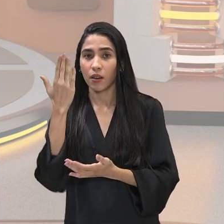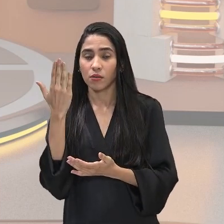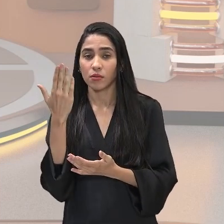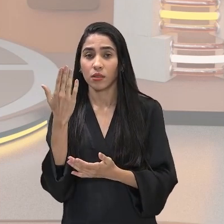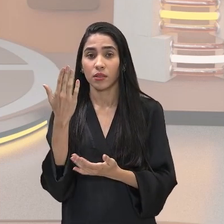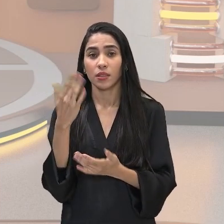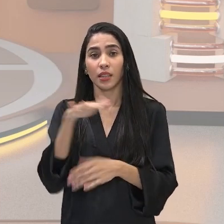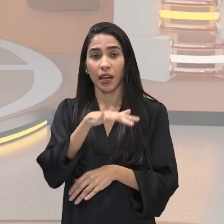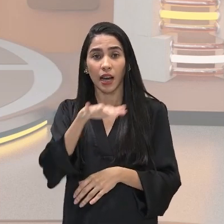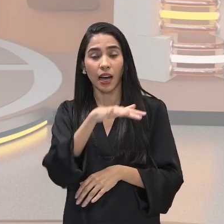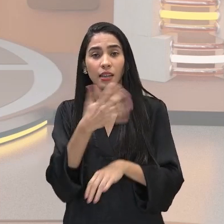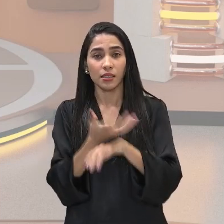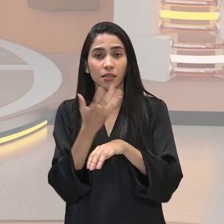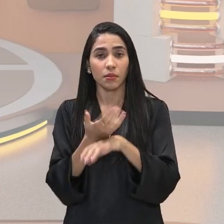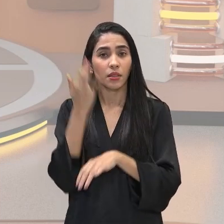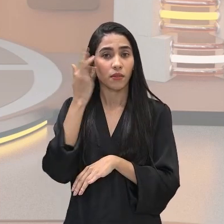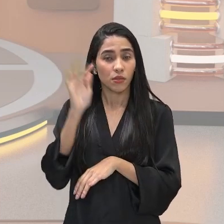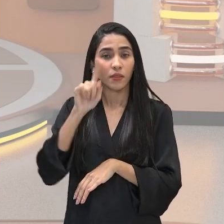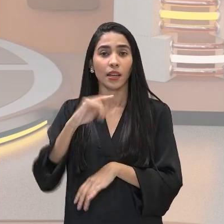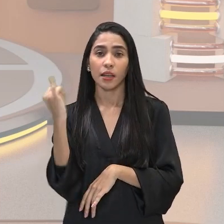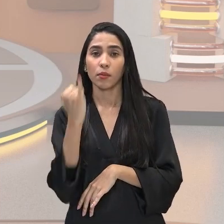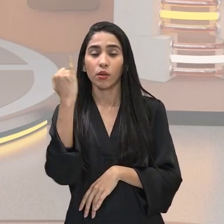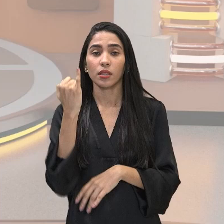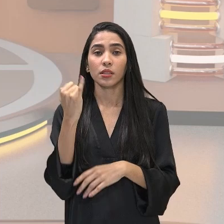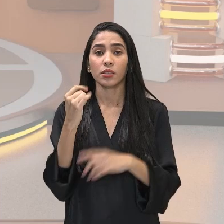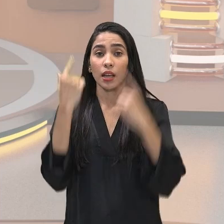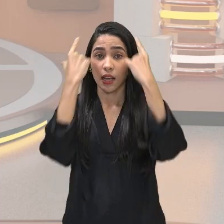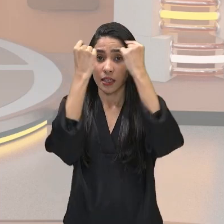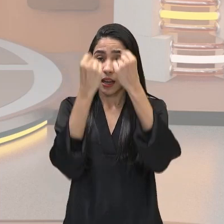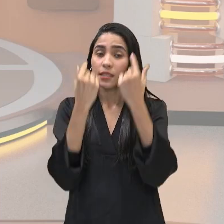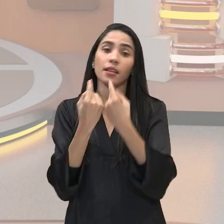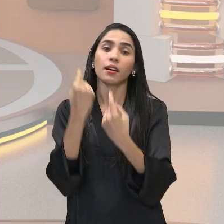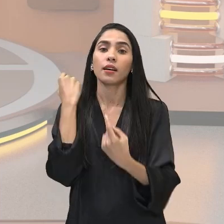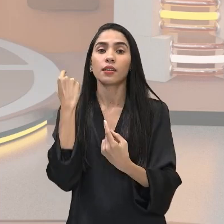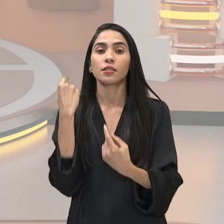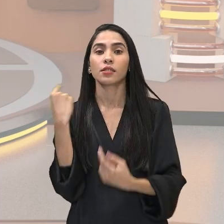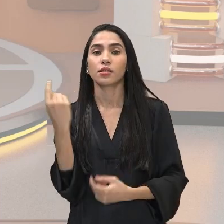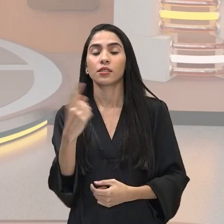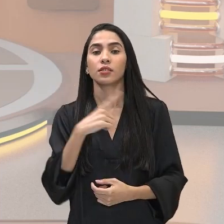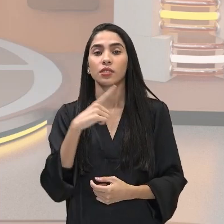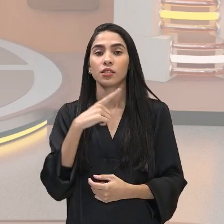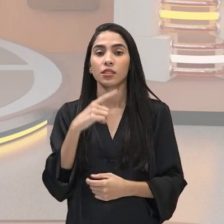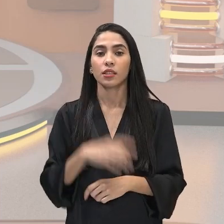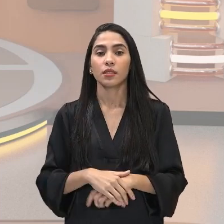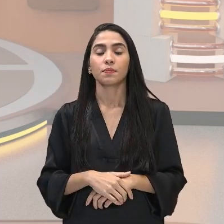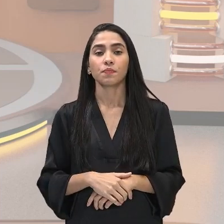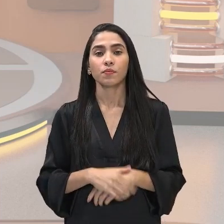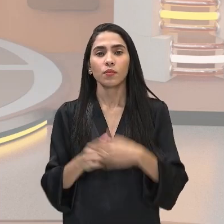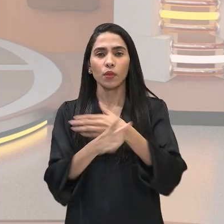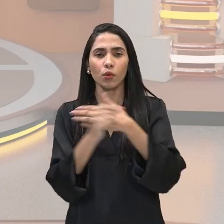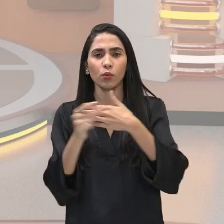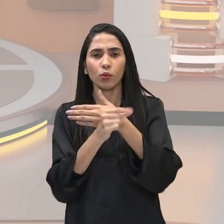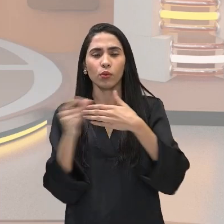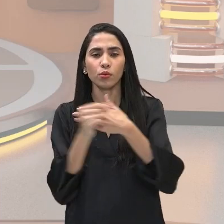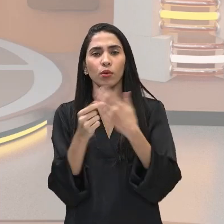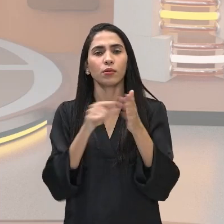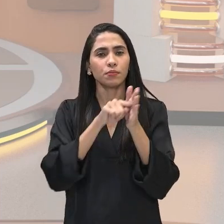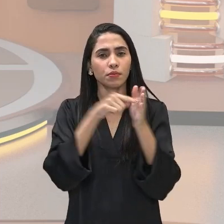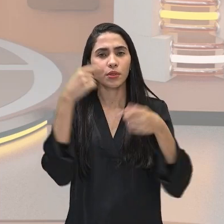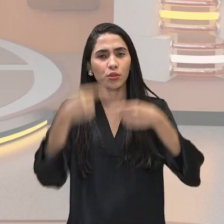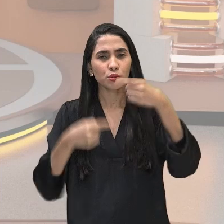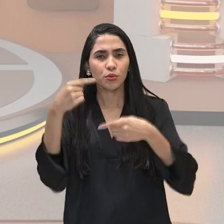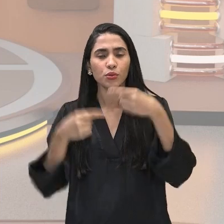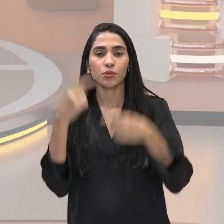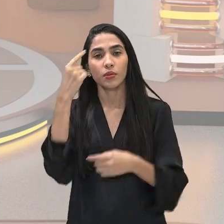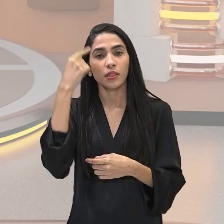muito importante. Lá na Grécia Antiga, nós tínhamos Heráclito e Parmênides que discutiam muito essa ideia.